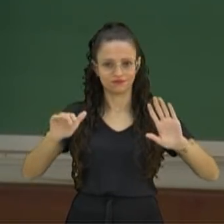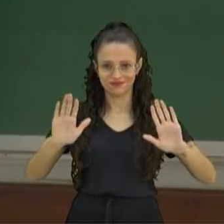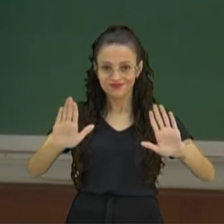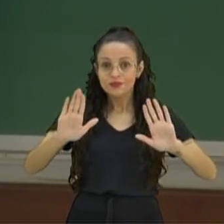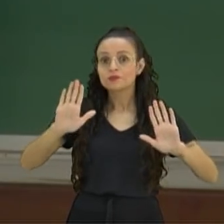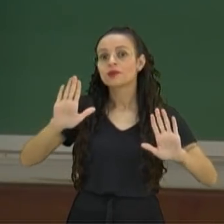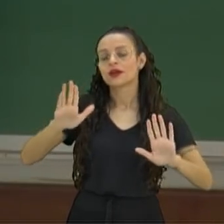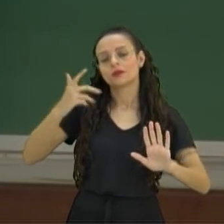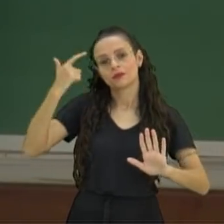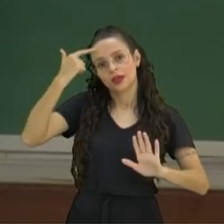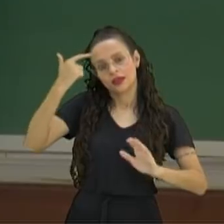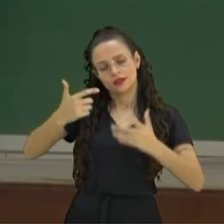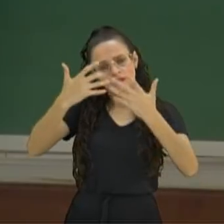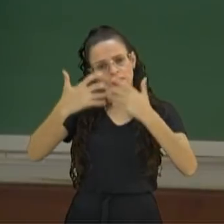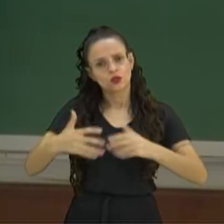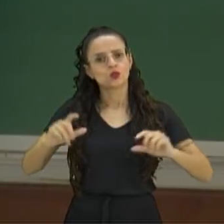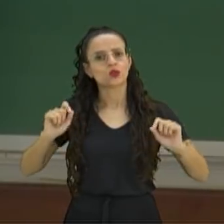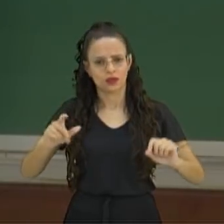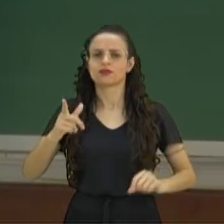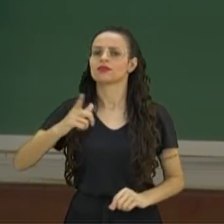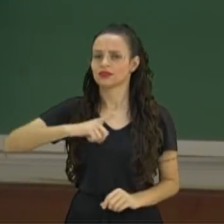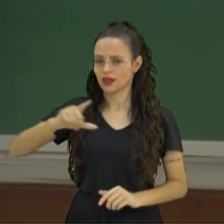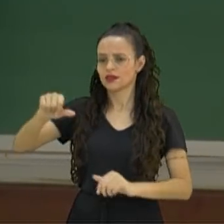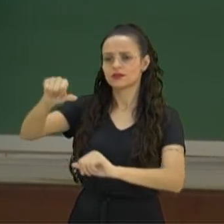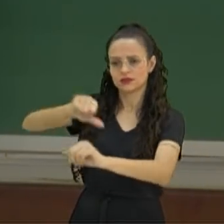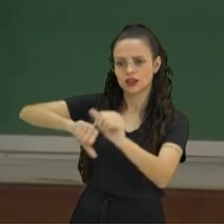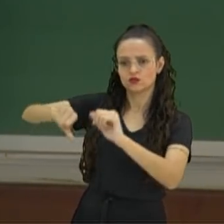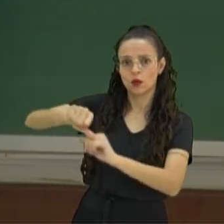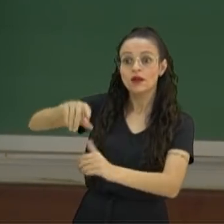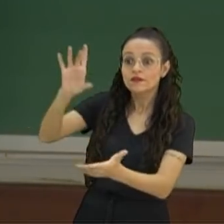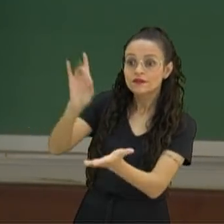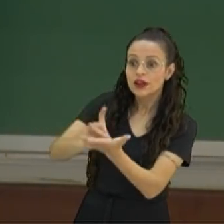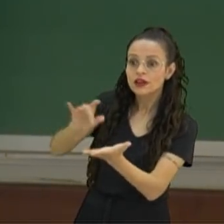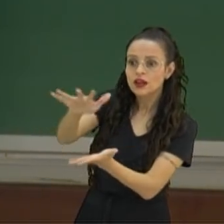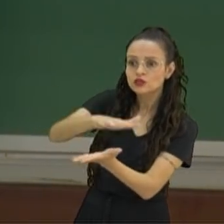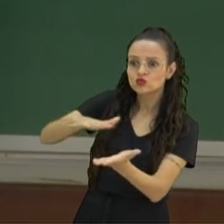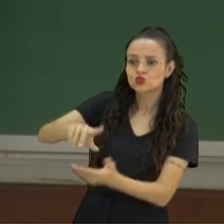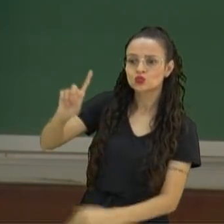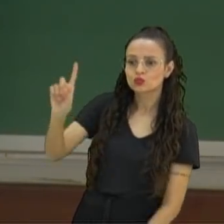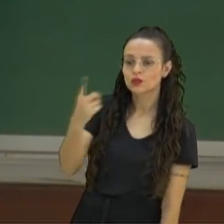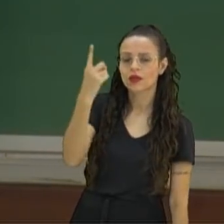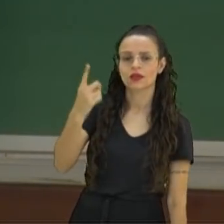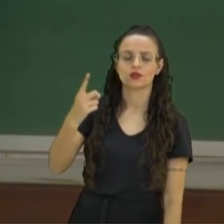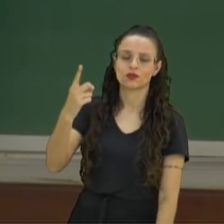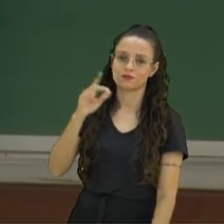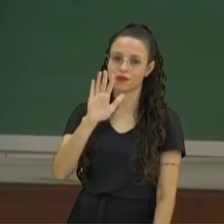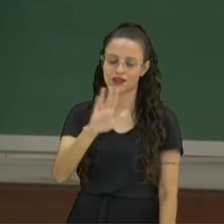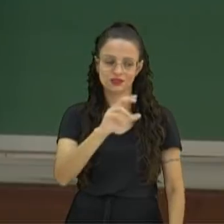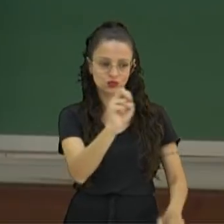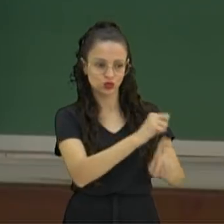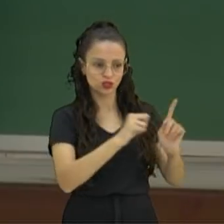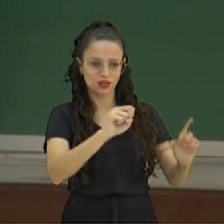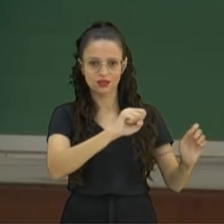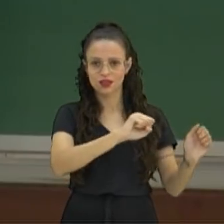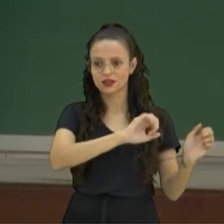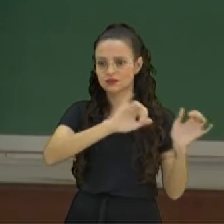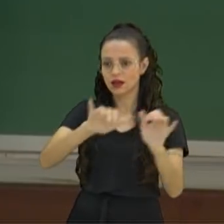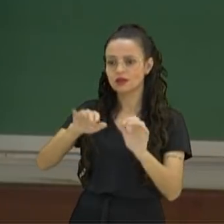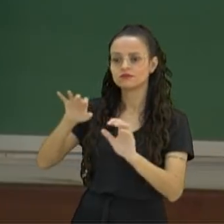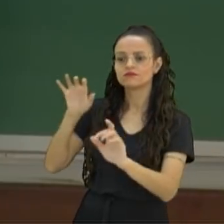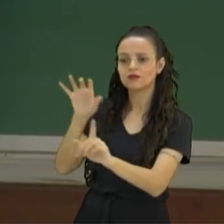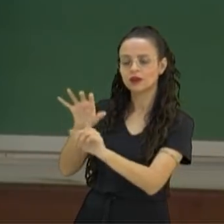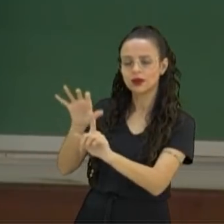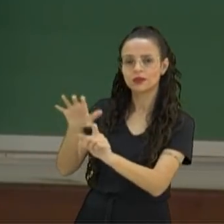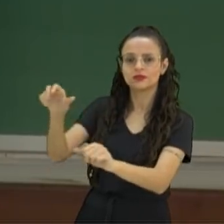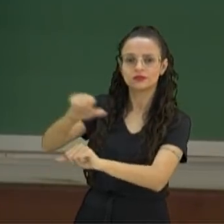estamos pensando ali que há uma transformação daquilo que era original, quando eu tenho uma relação da sociedade com a natureza,